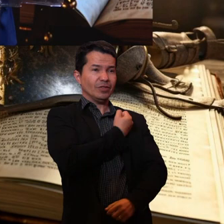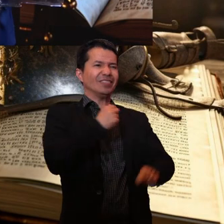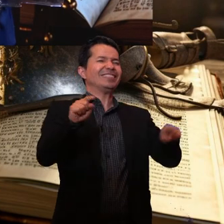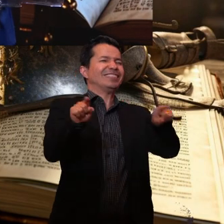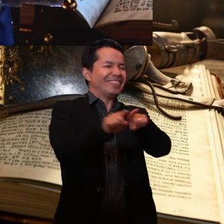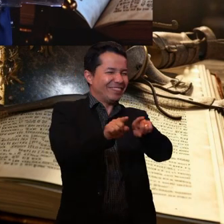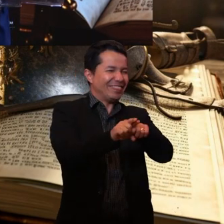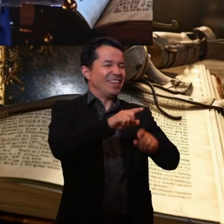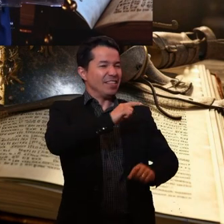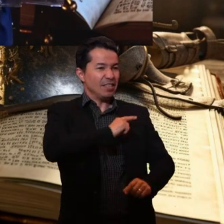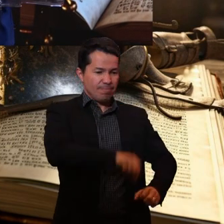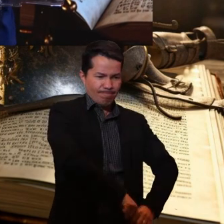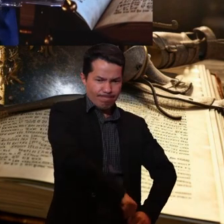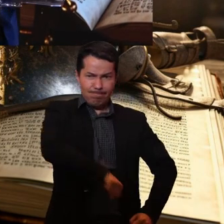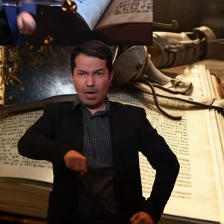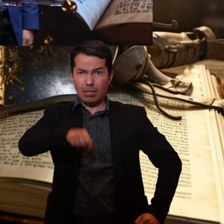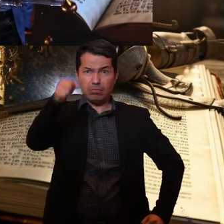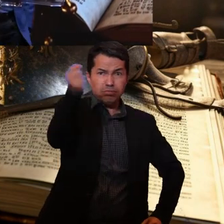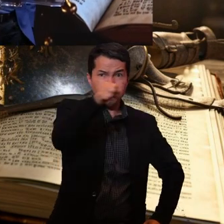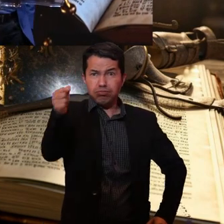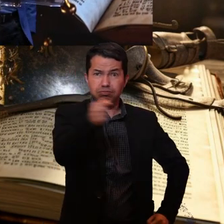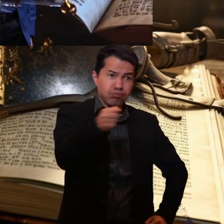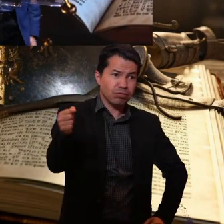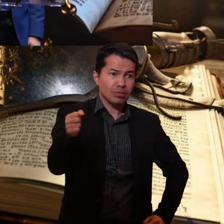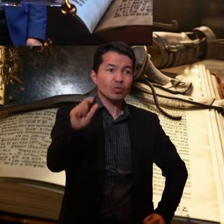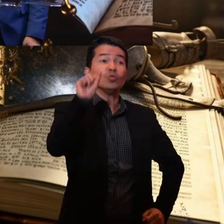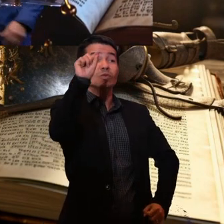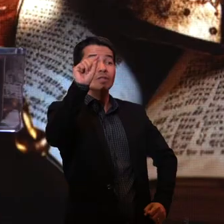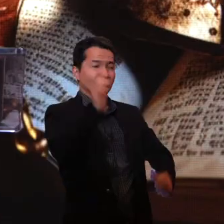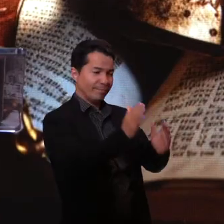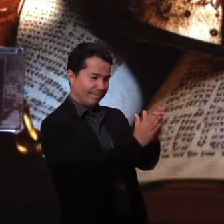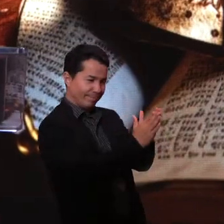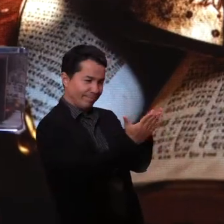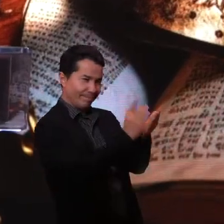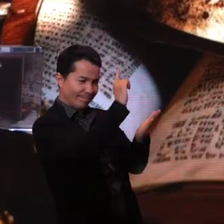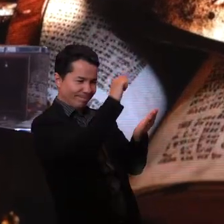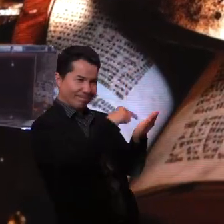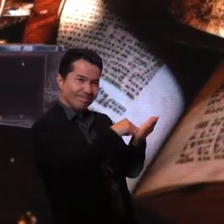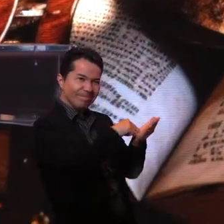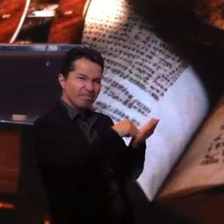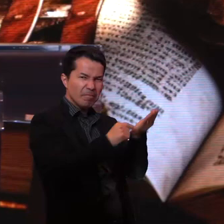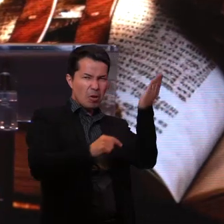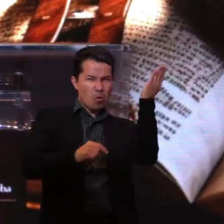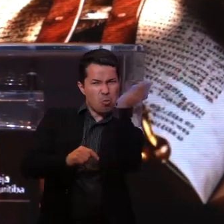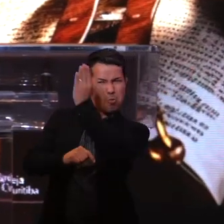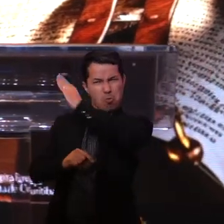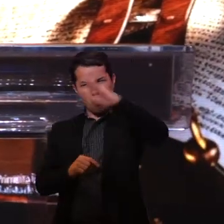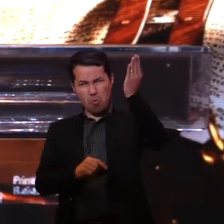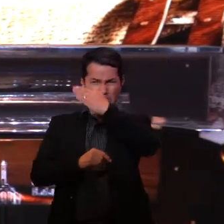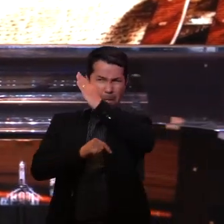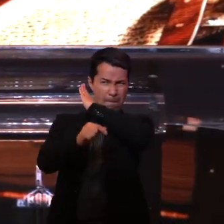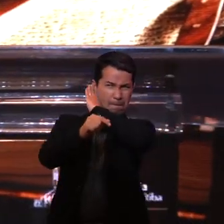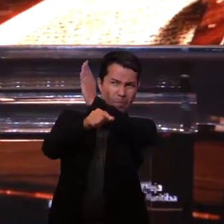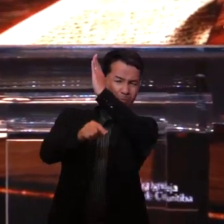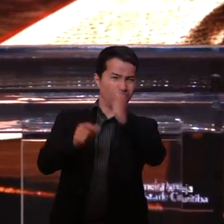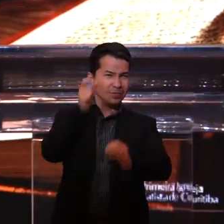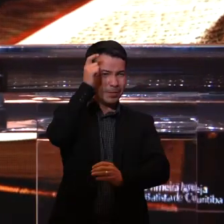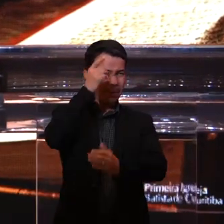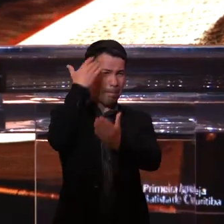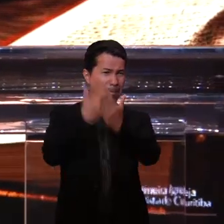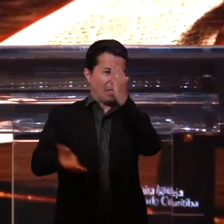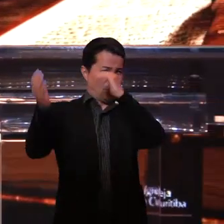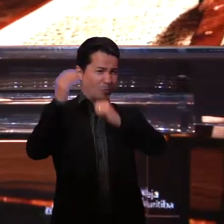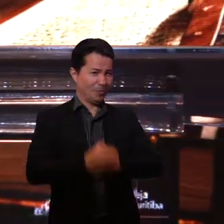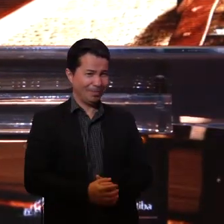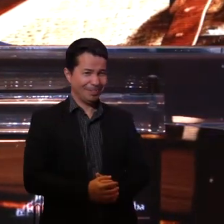Espírito, que é a palavra de Deus. O apóstolo Paulo, quando escreve essa carta, está numa prisão domiciliar em